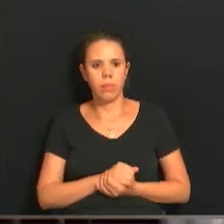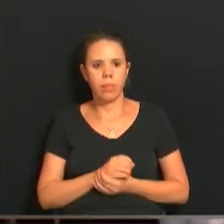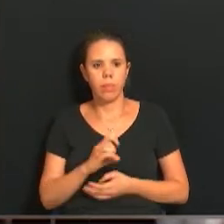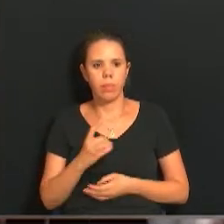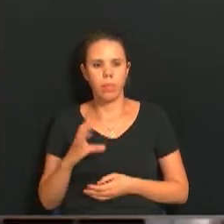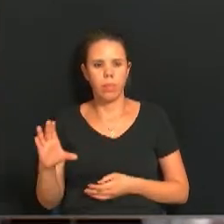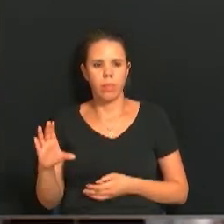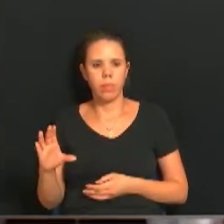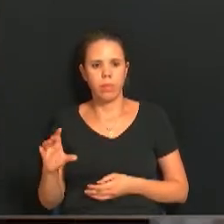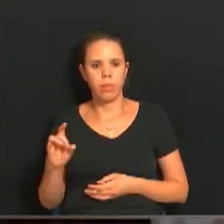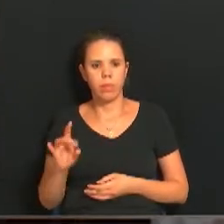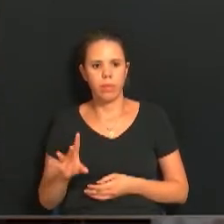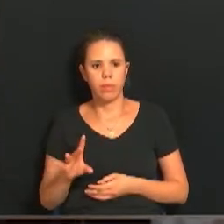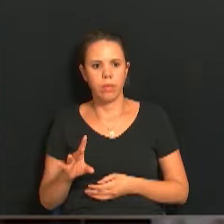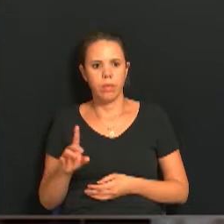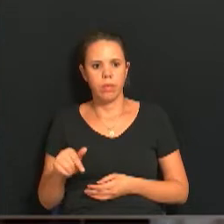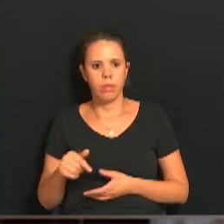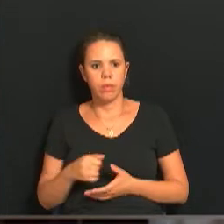não apenas por ser